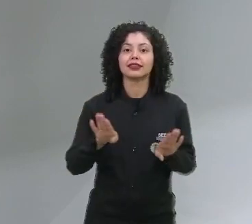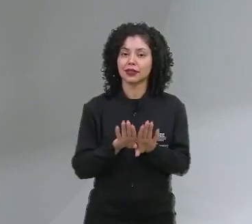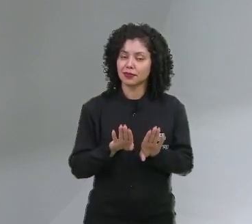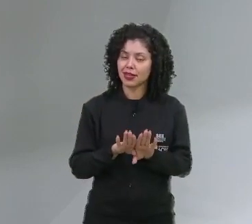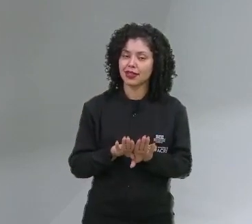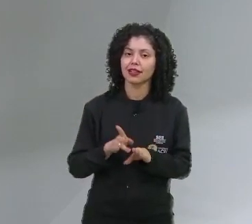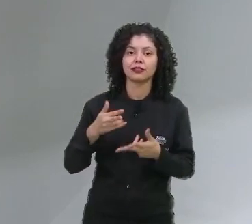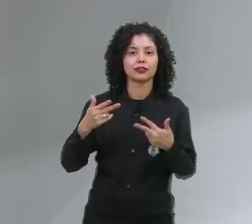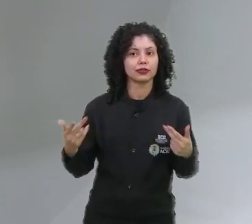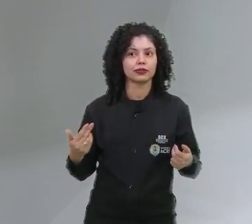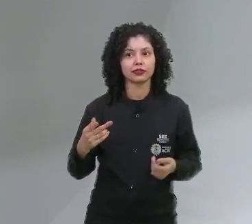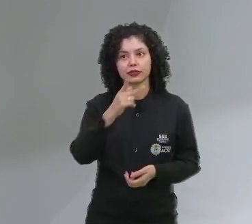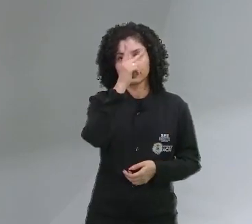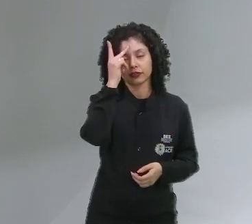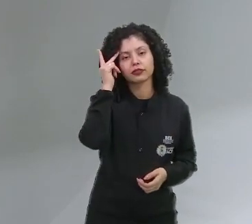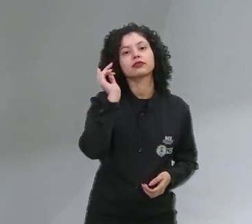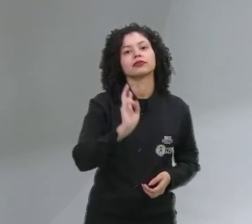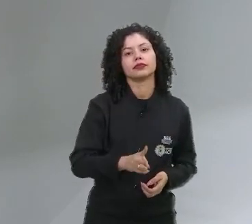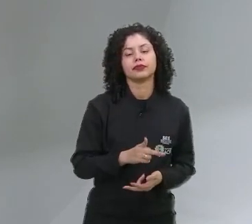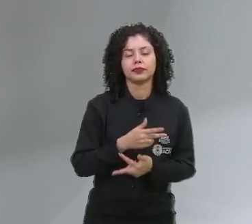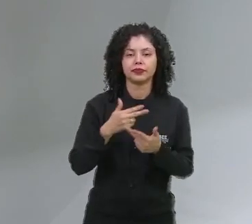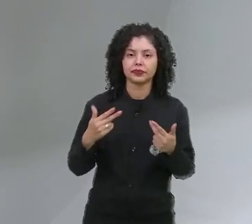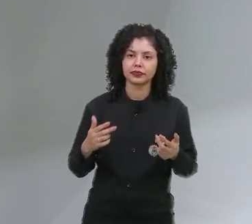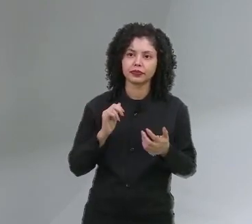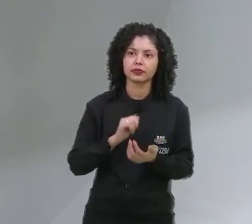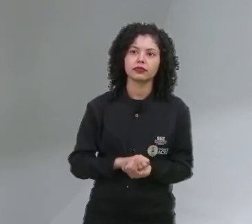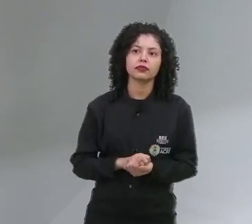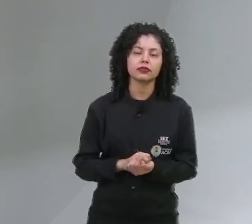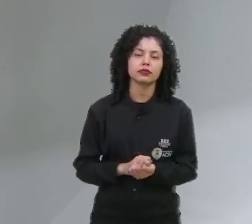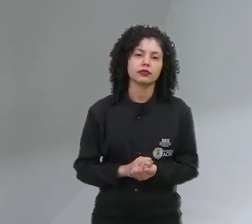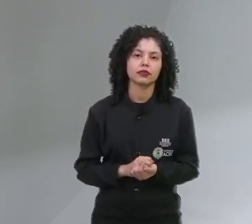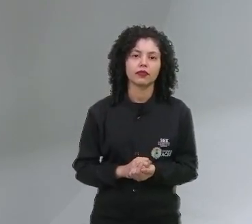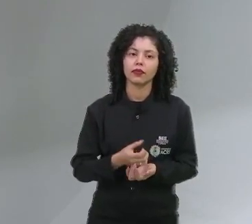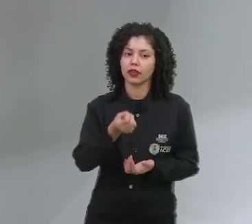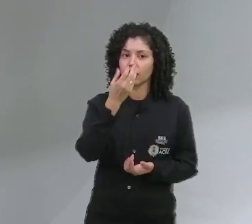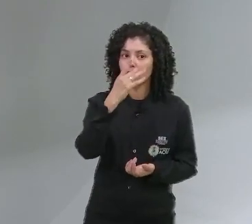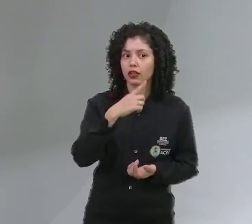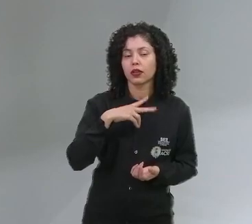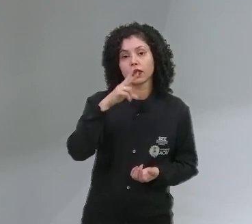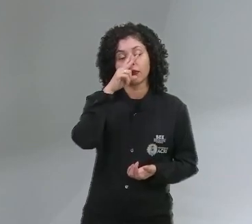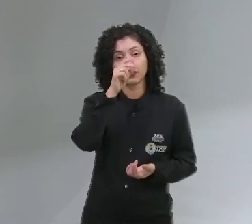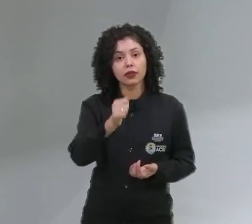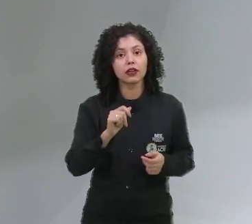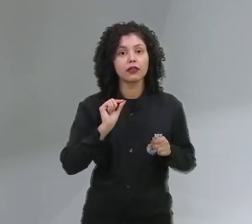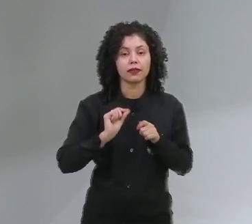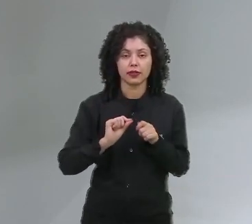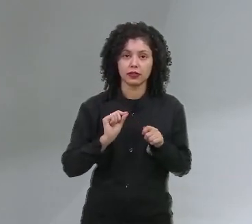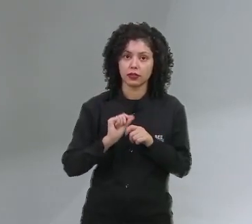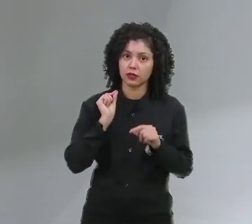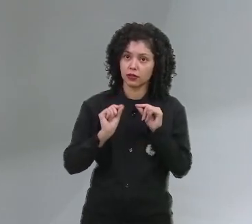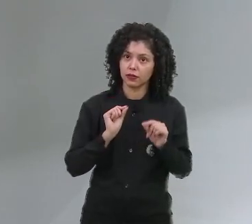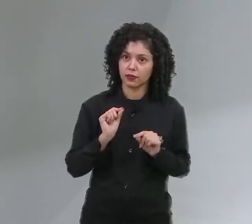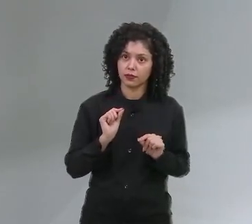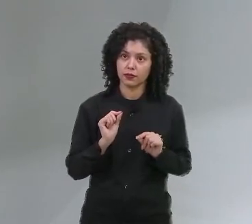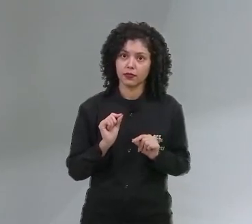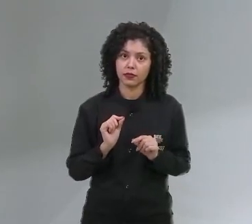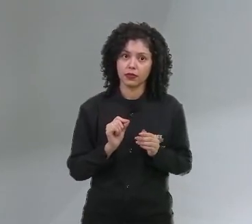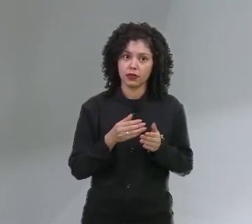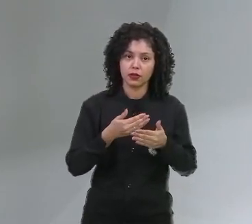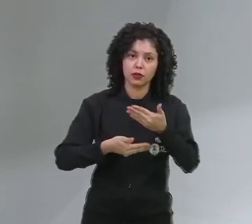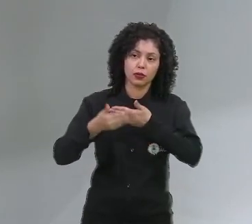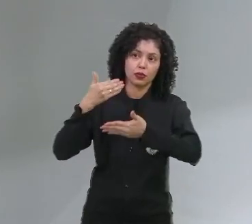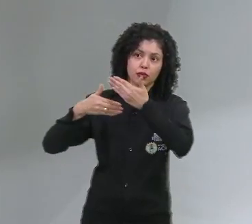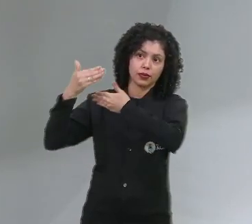lugar, né, com aquelas pessoas. Então, a fotografia tem esse poder de fazer esse retrocesso e